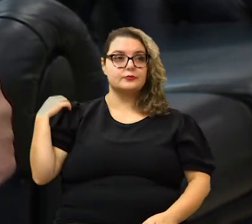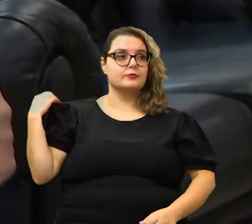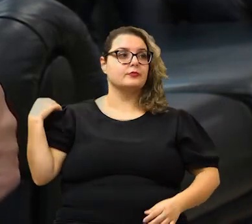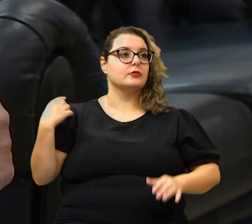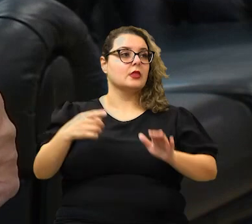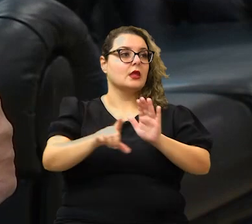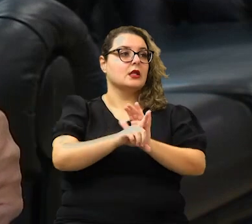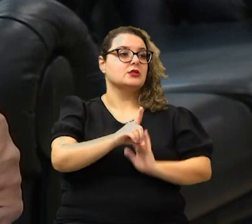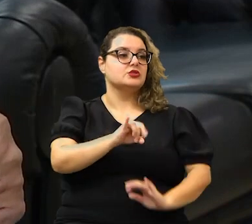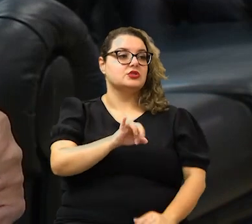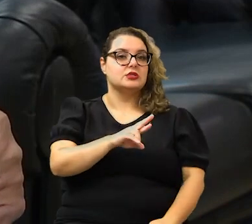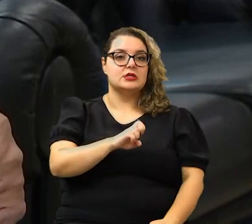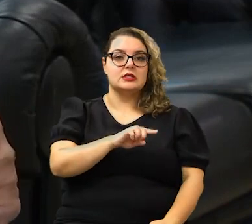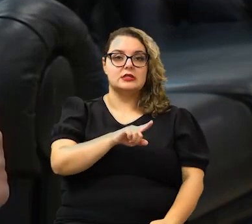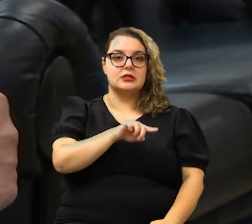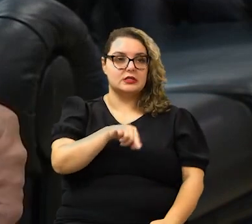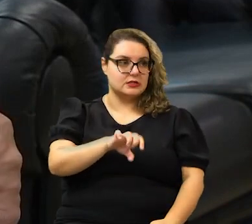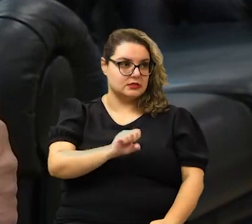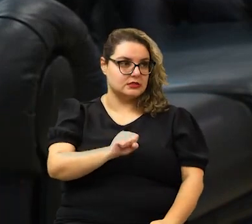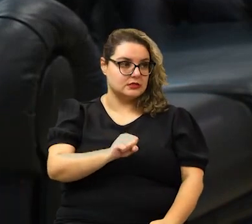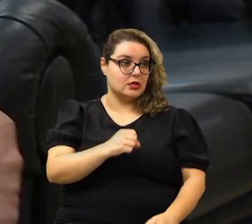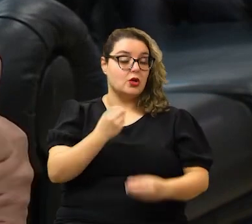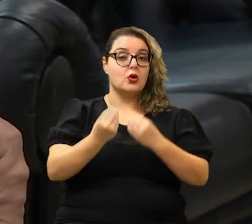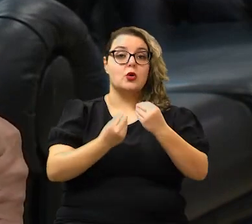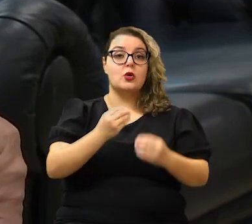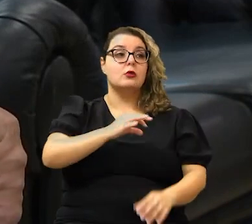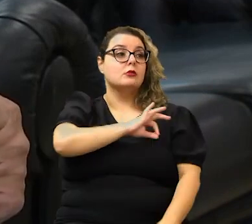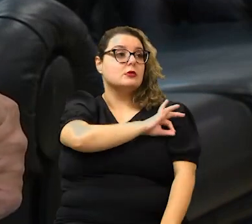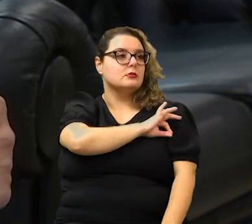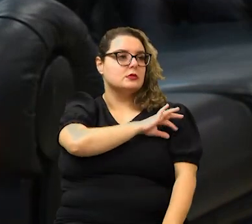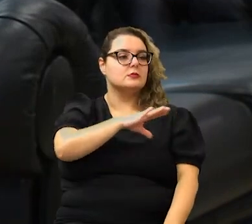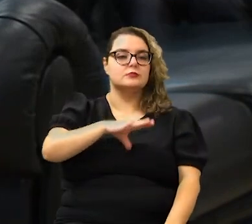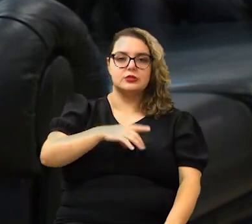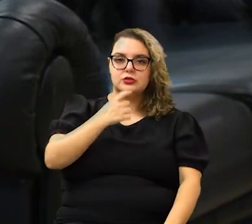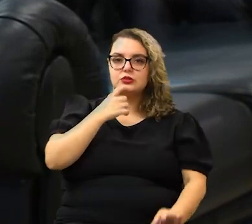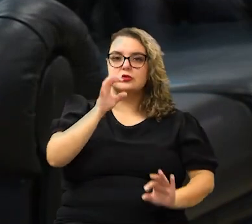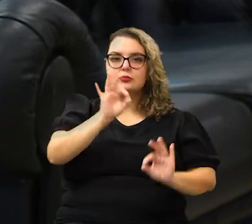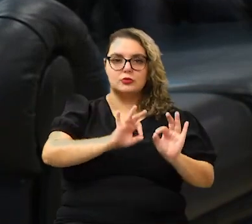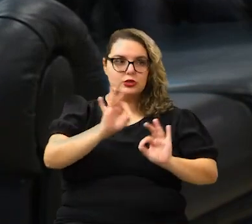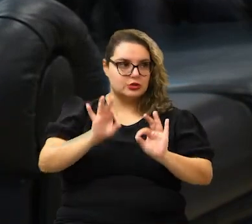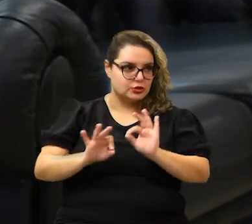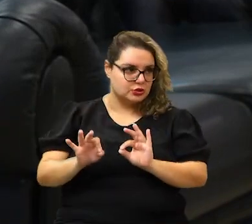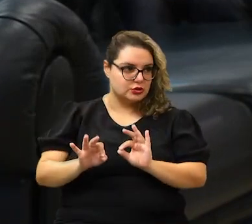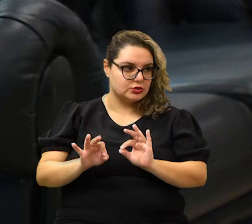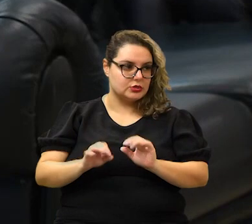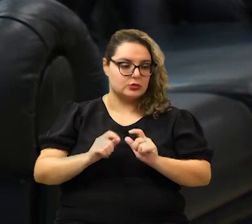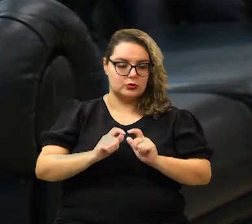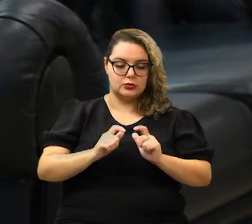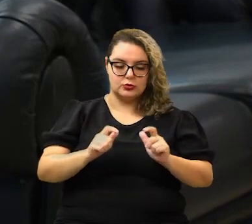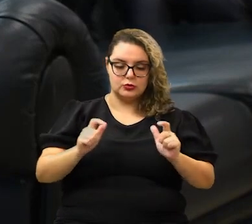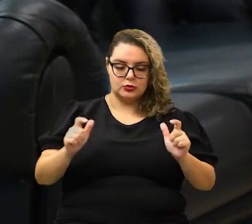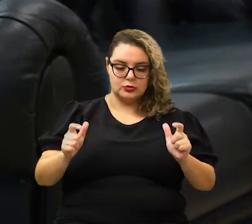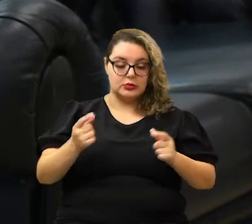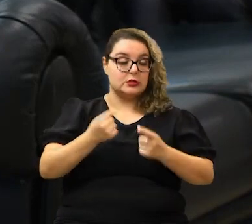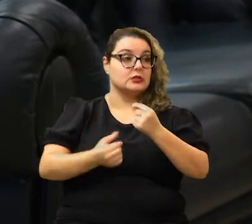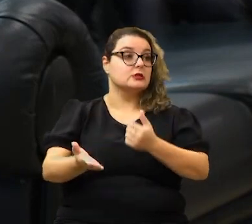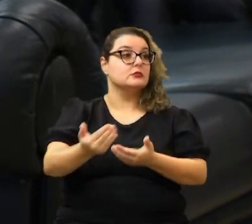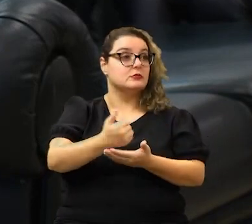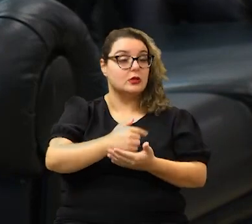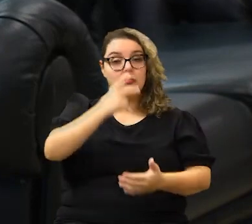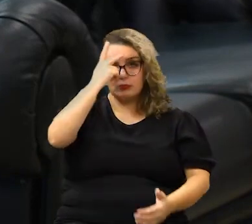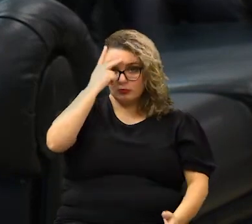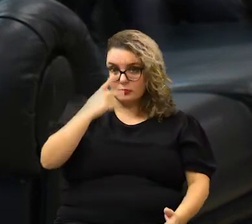lei de diretriz primeiro vai trazer aqui como a Prefeitura de Campinas está projetando o crescimento das